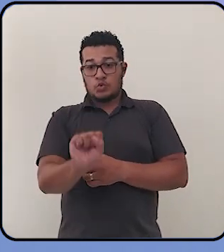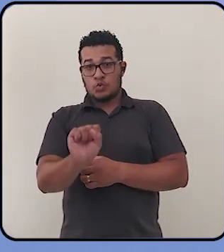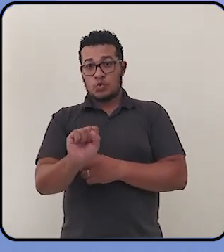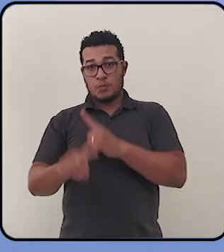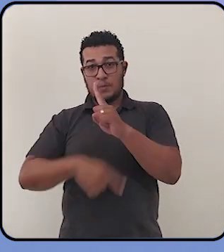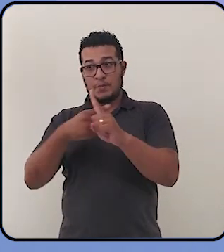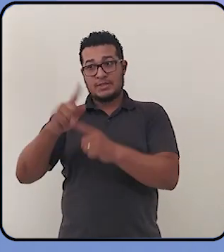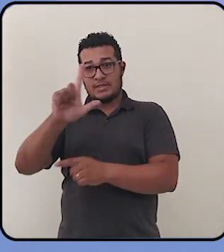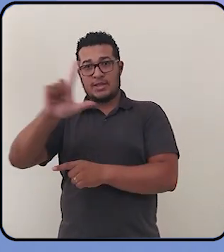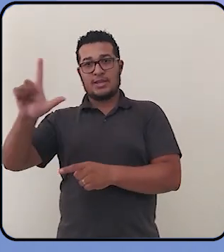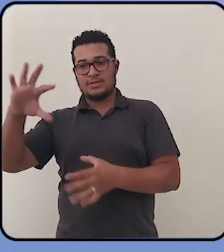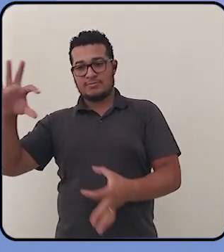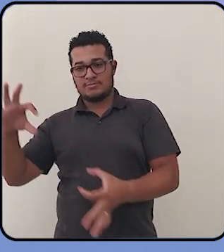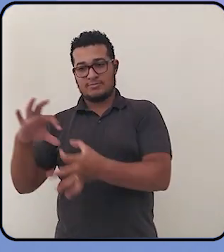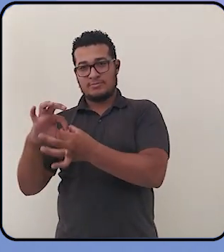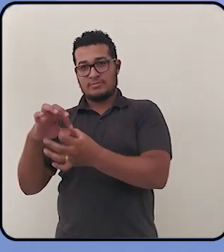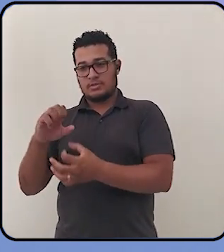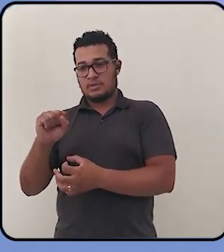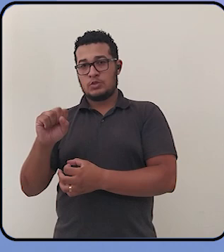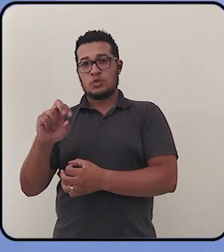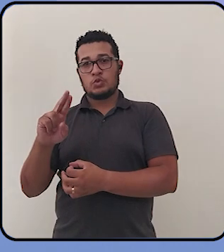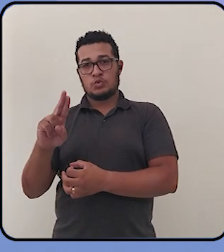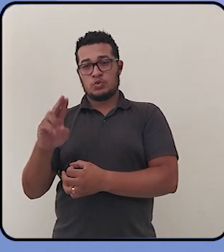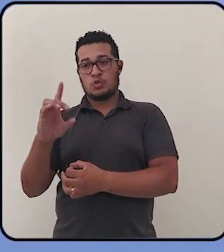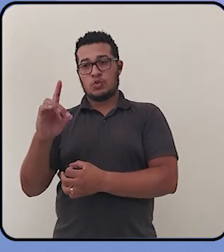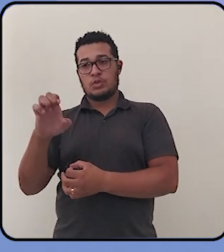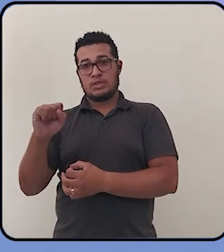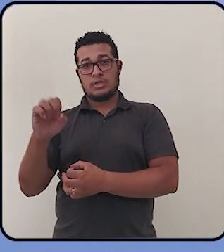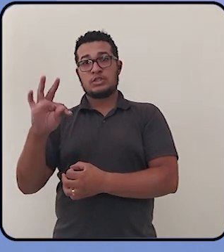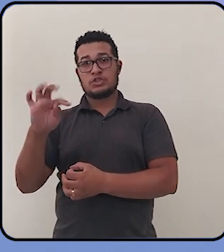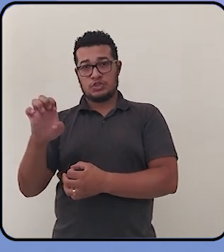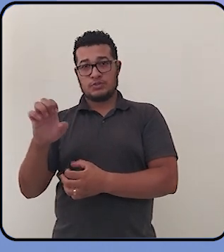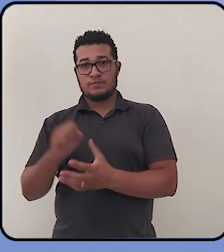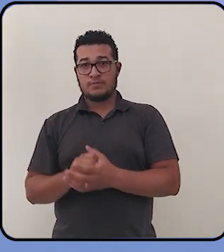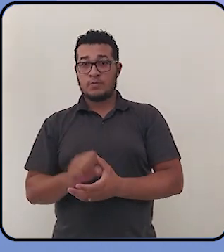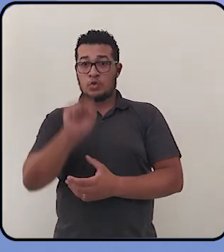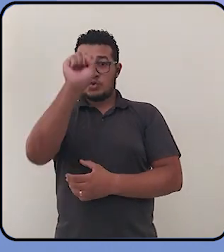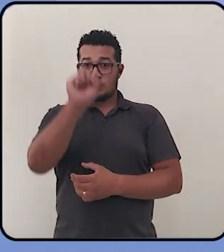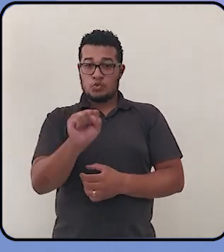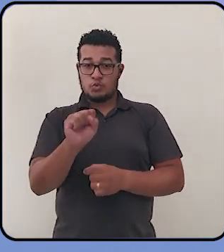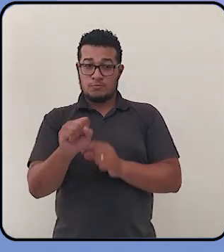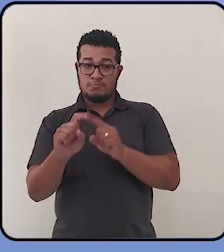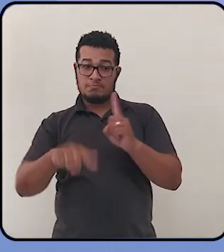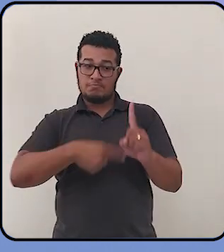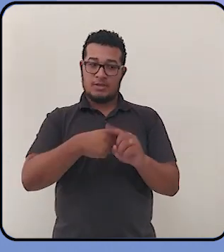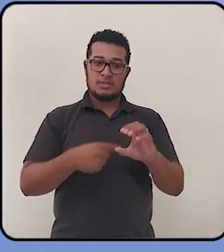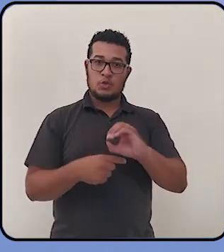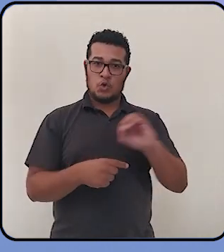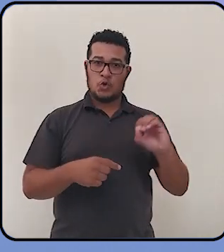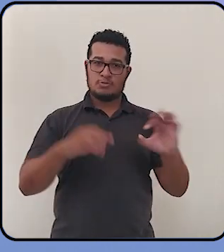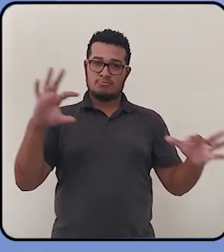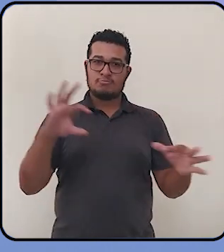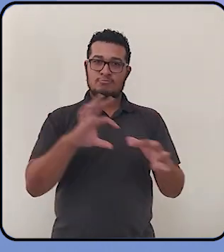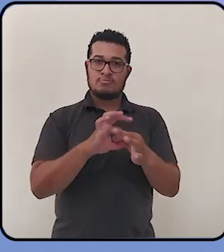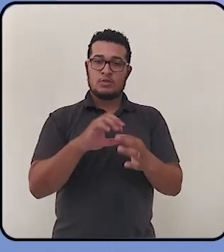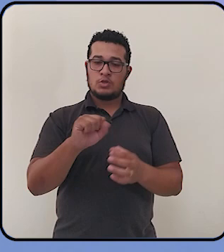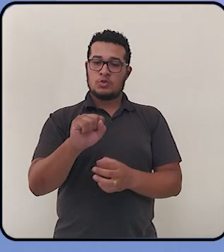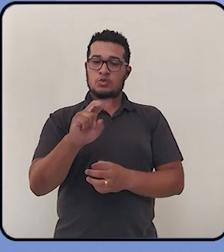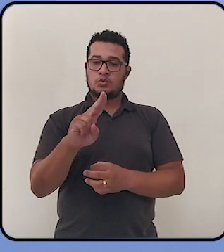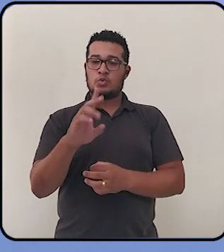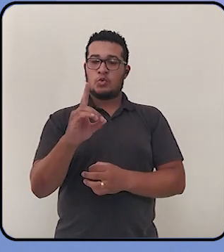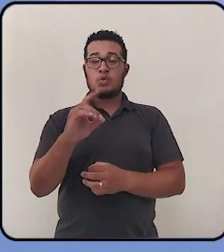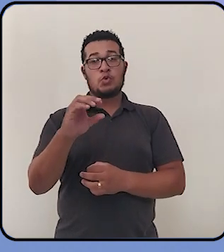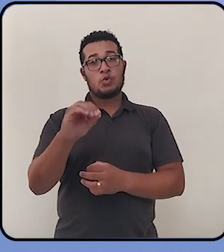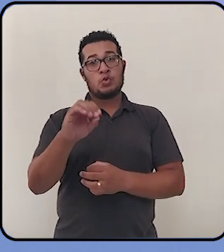sudeste. Sul mais oeste, sudoeste. E, por fim, nós vamos ter os 8